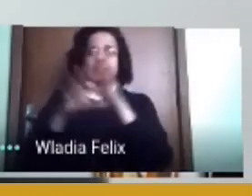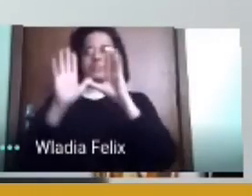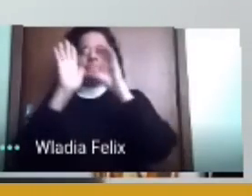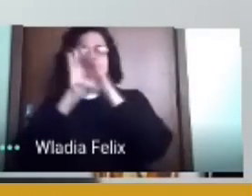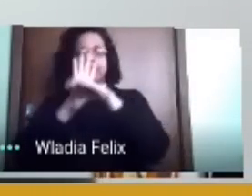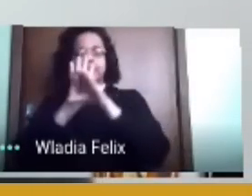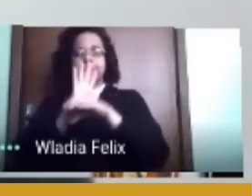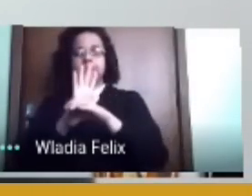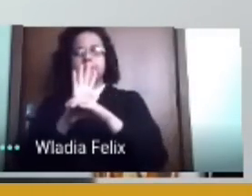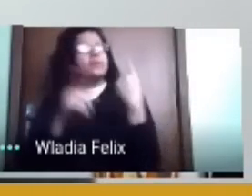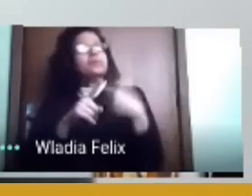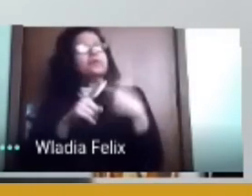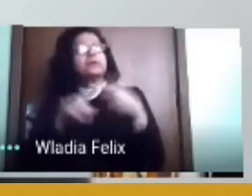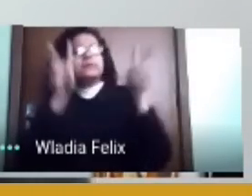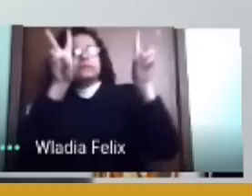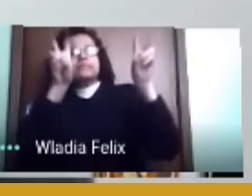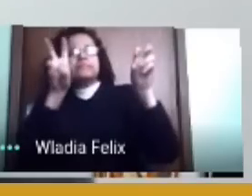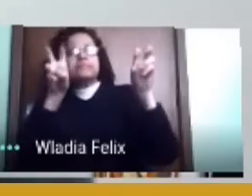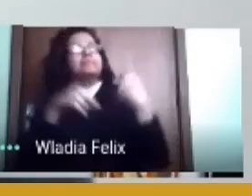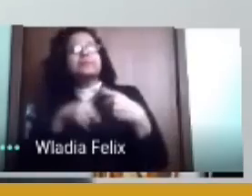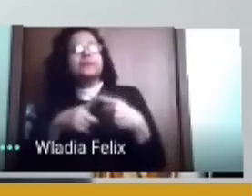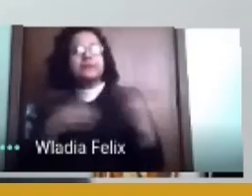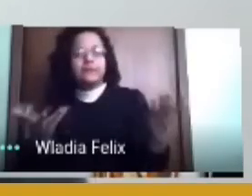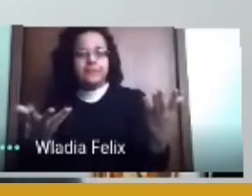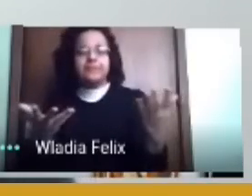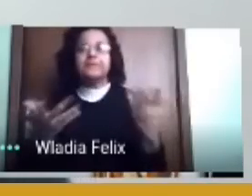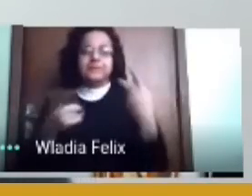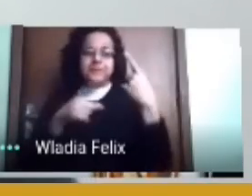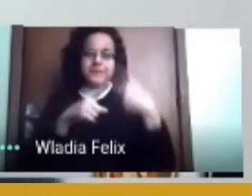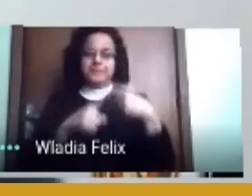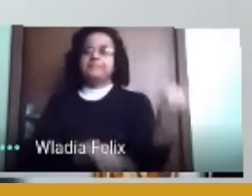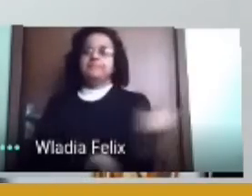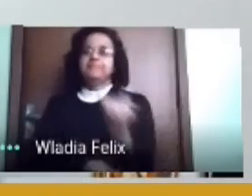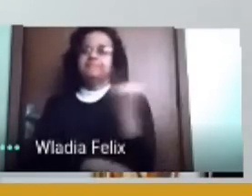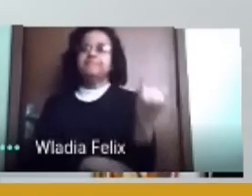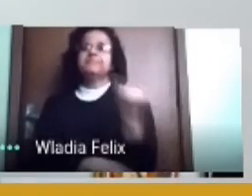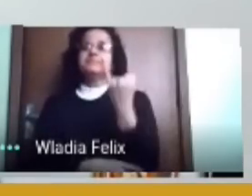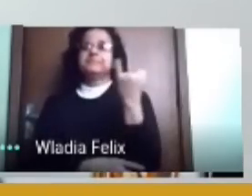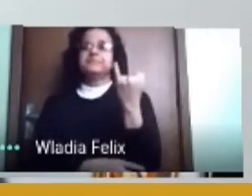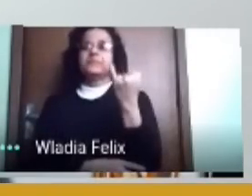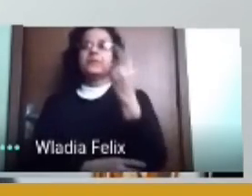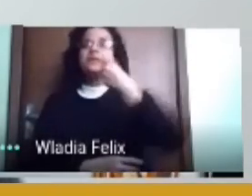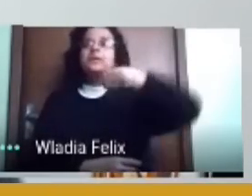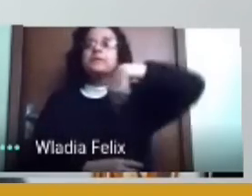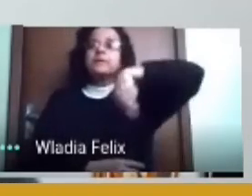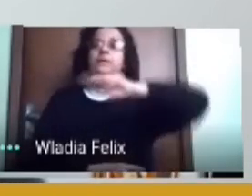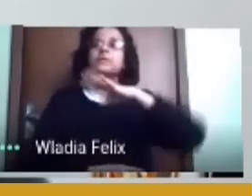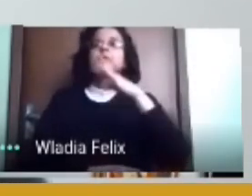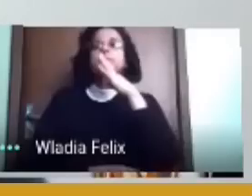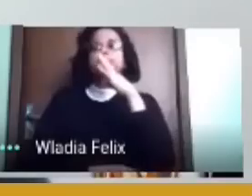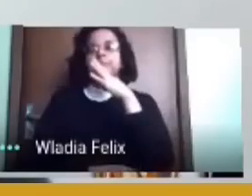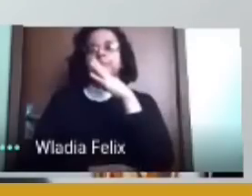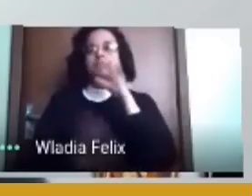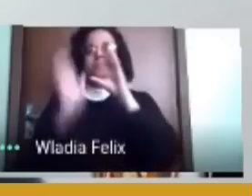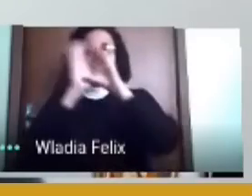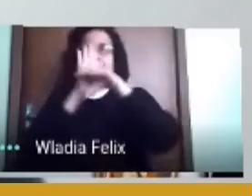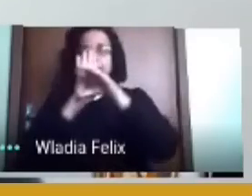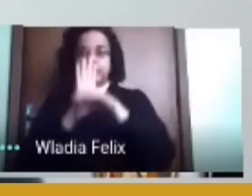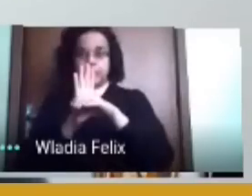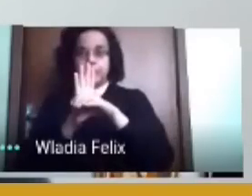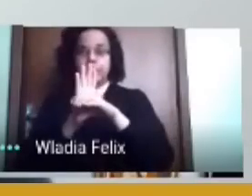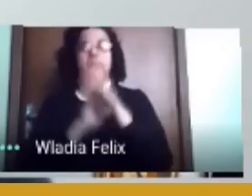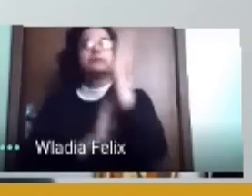conversa? Justamente porque é fundamental que nós conheçamos os conceitos, saibamos do número de casos para que